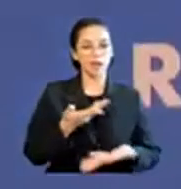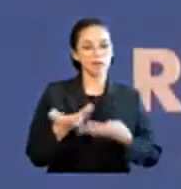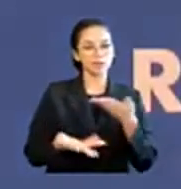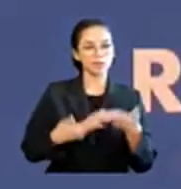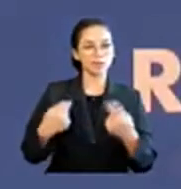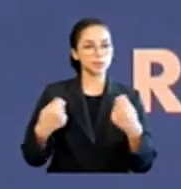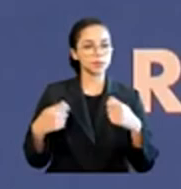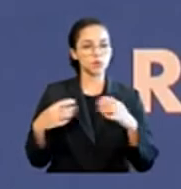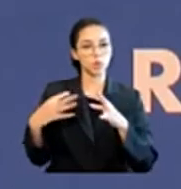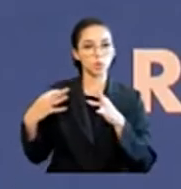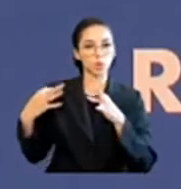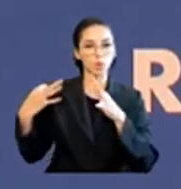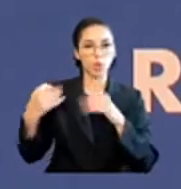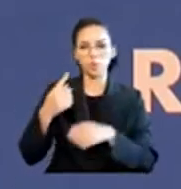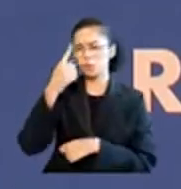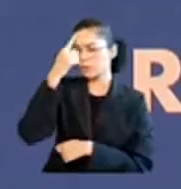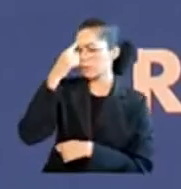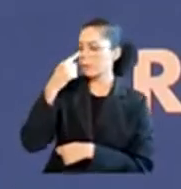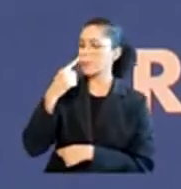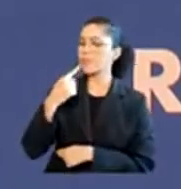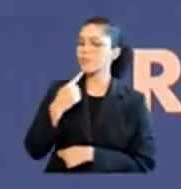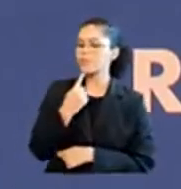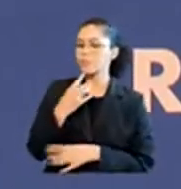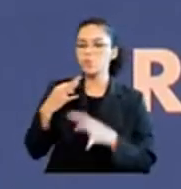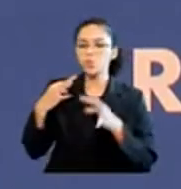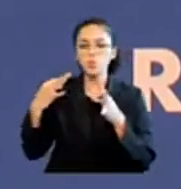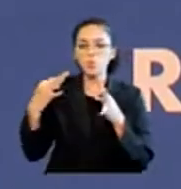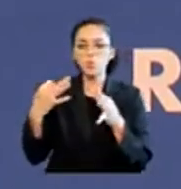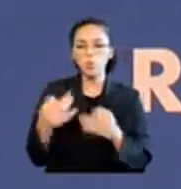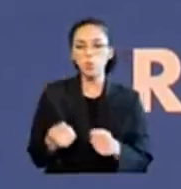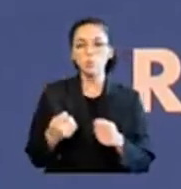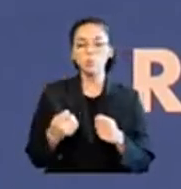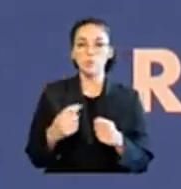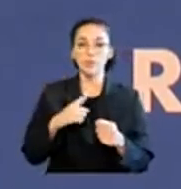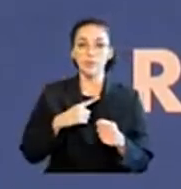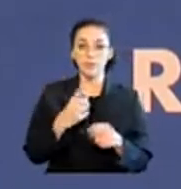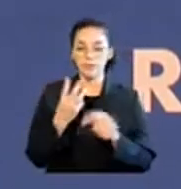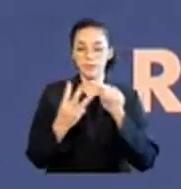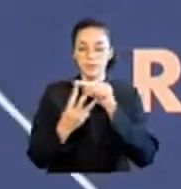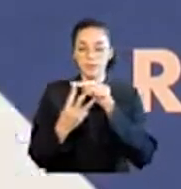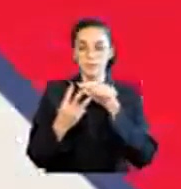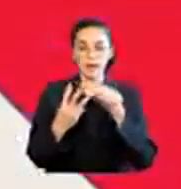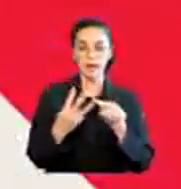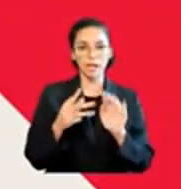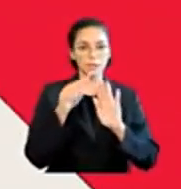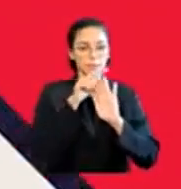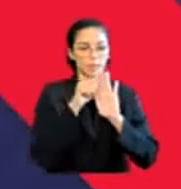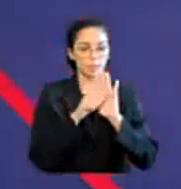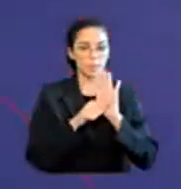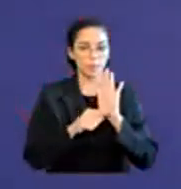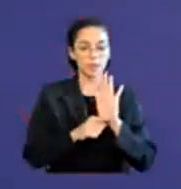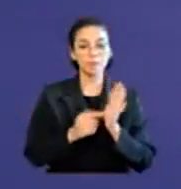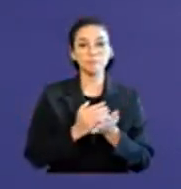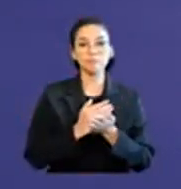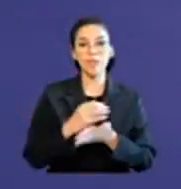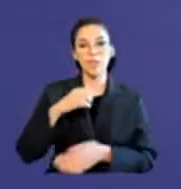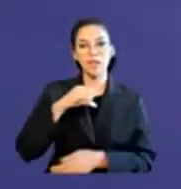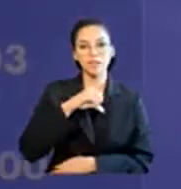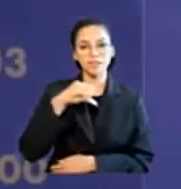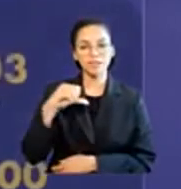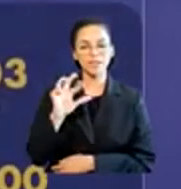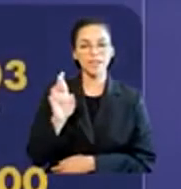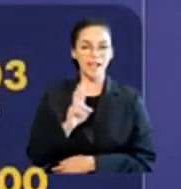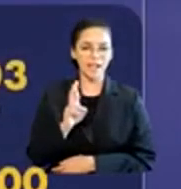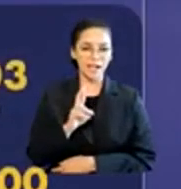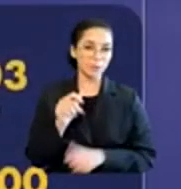perfis dos nossos clientes, estamos oferecendo três categorias de plano de revisão a partir de R$ 99,00 por mês. Temos o plano conforto, que